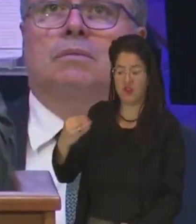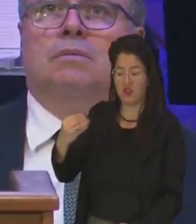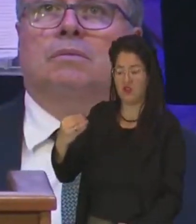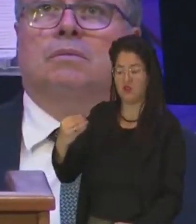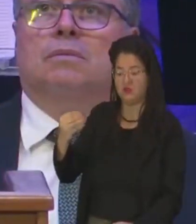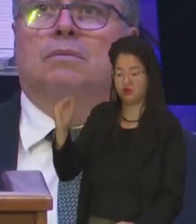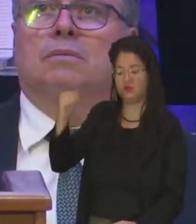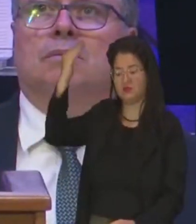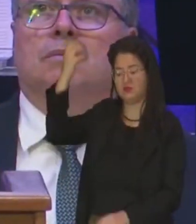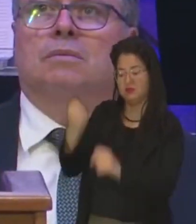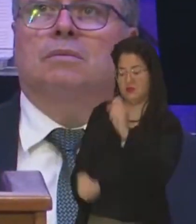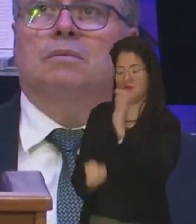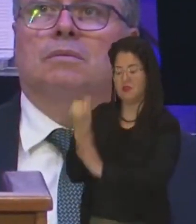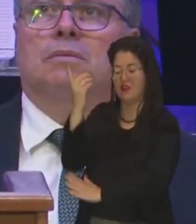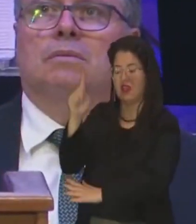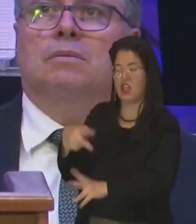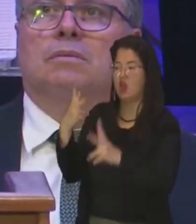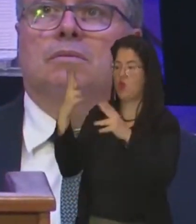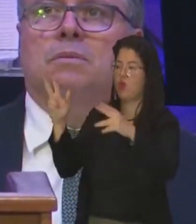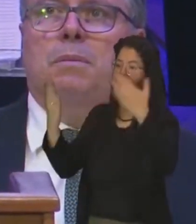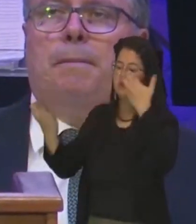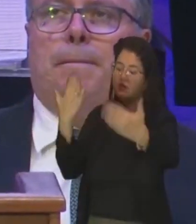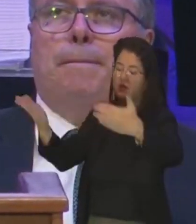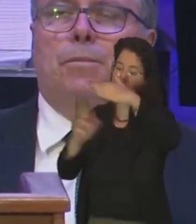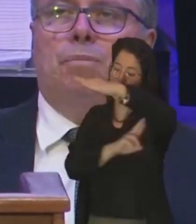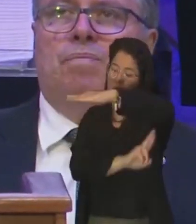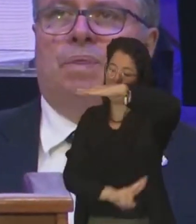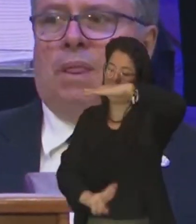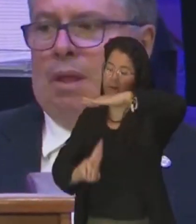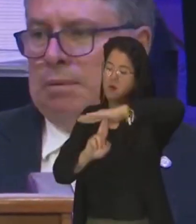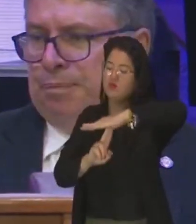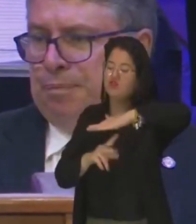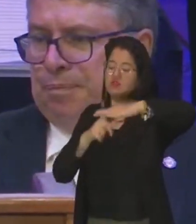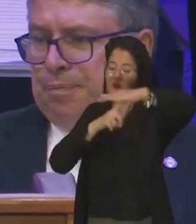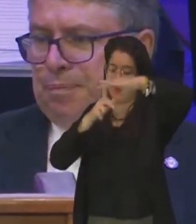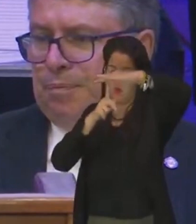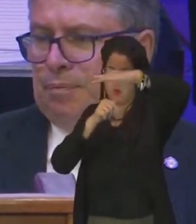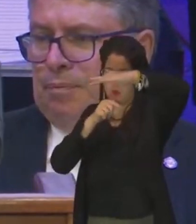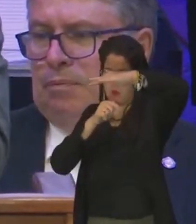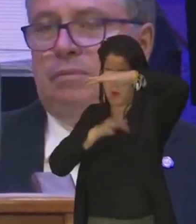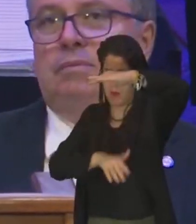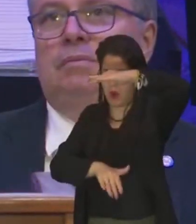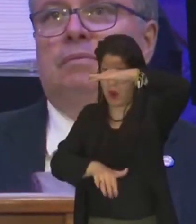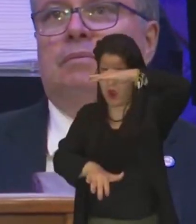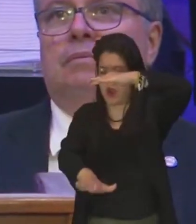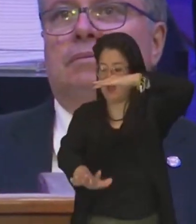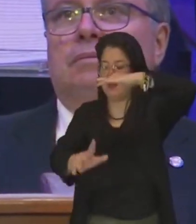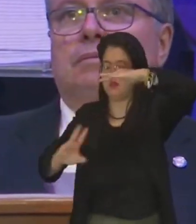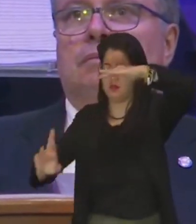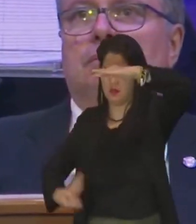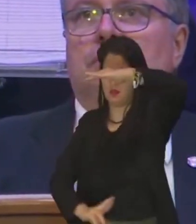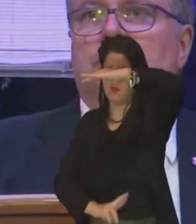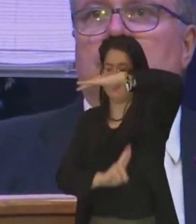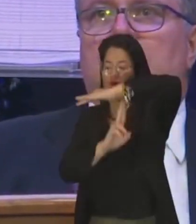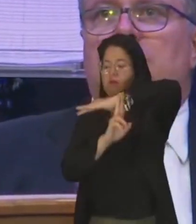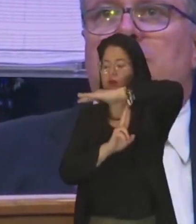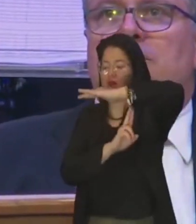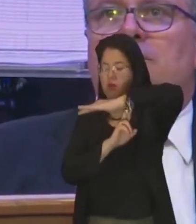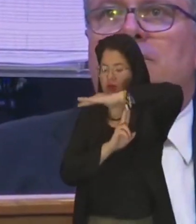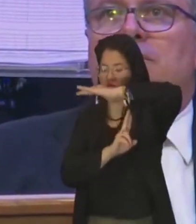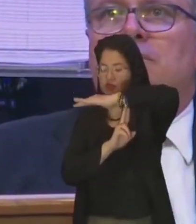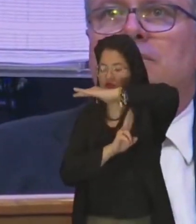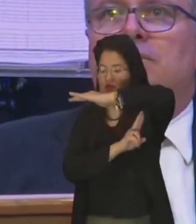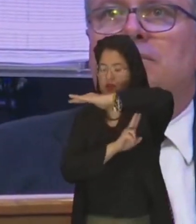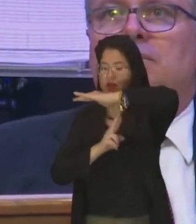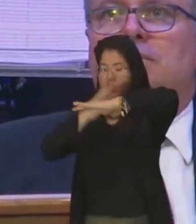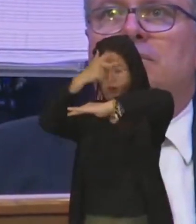ele é como se fosse uma ponte por cima desse mar. E agora qualquer um que andar por essa ponte, que é o próprio